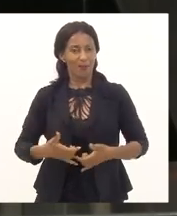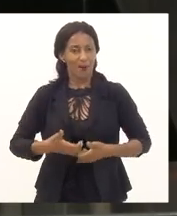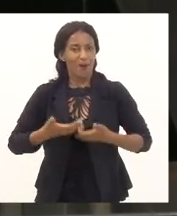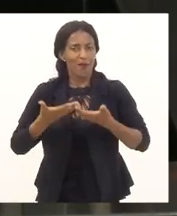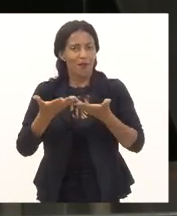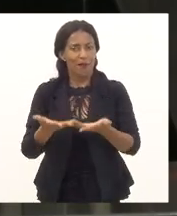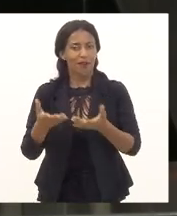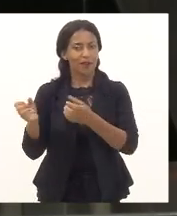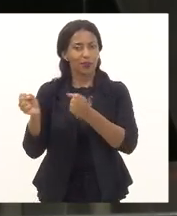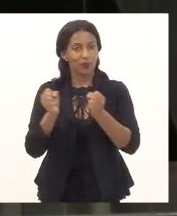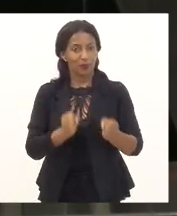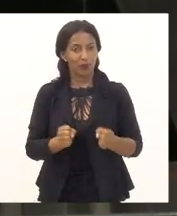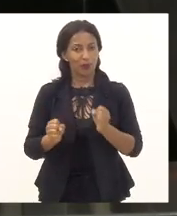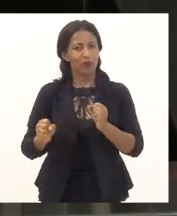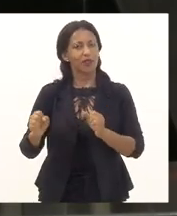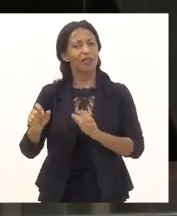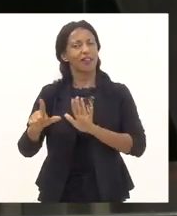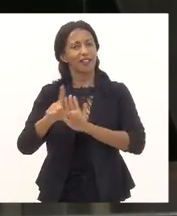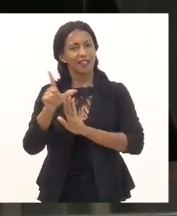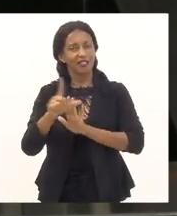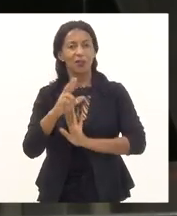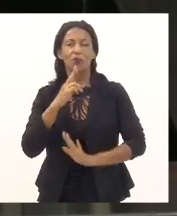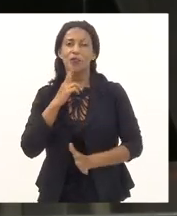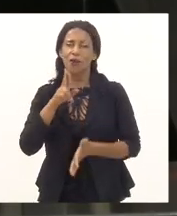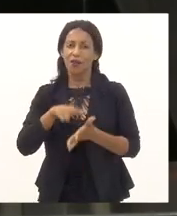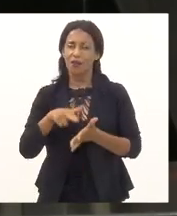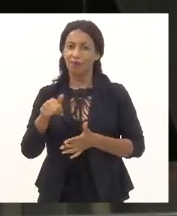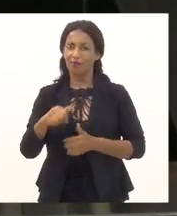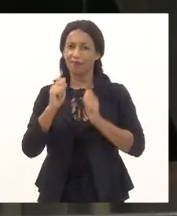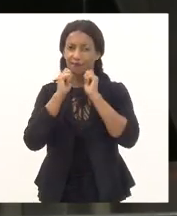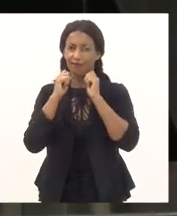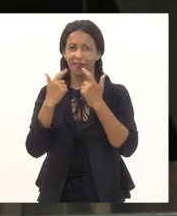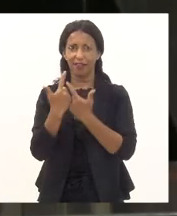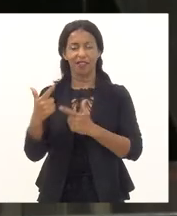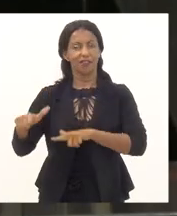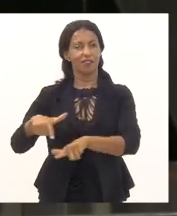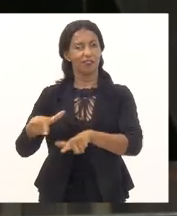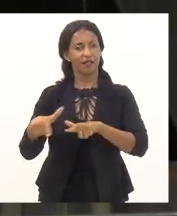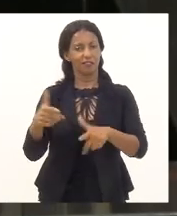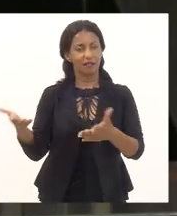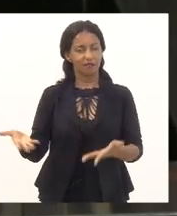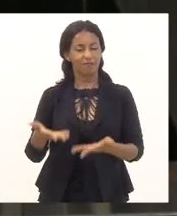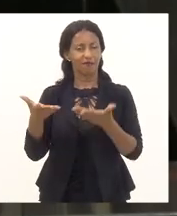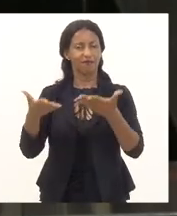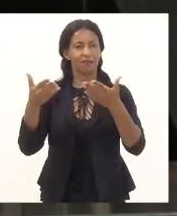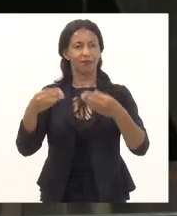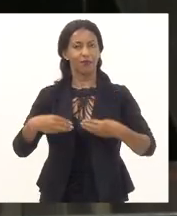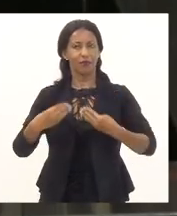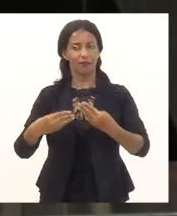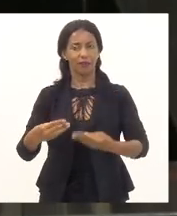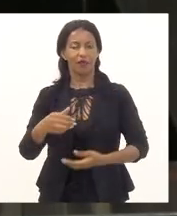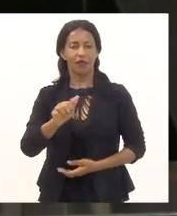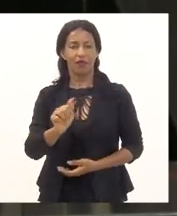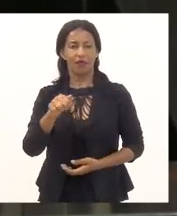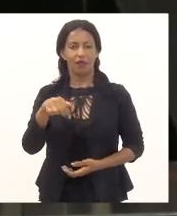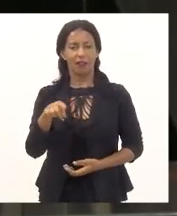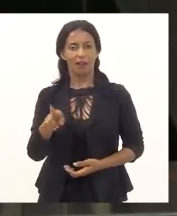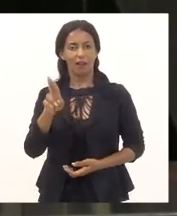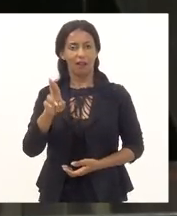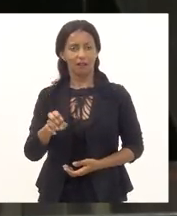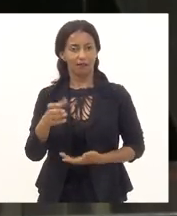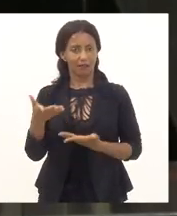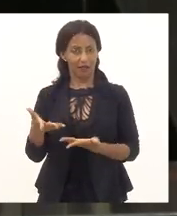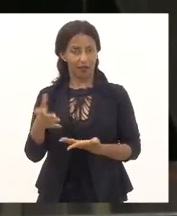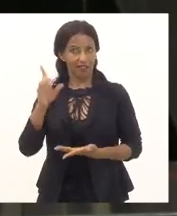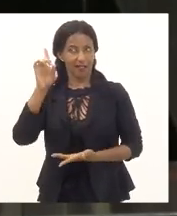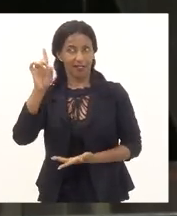Poder Legislativo do Rio de Janeiro e é um reconhecimento desta casa ao trabalho do excelentíssimo ministro André Mendonça, que, se